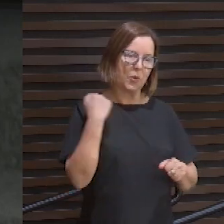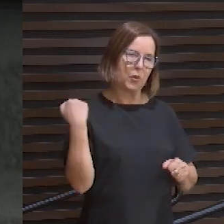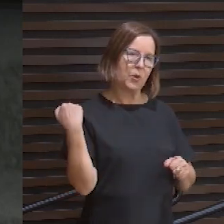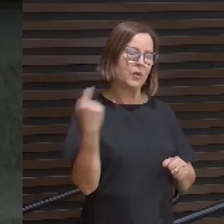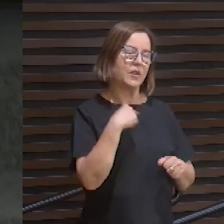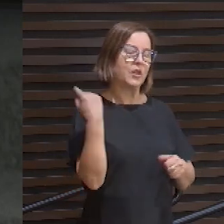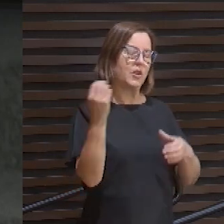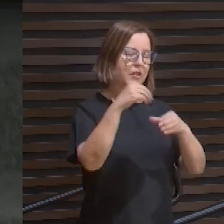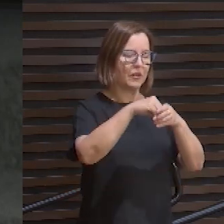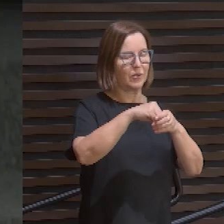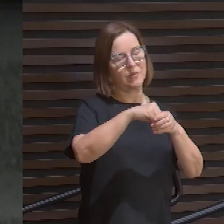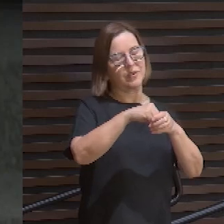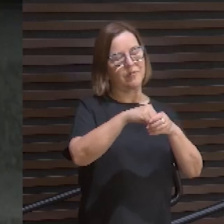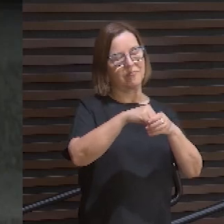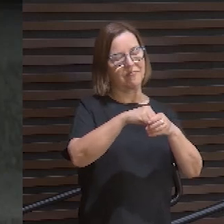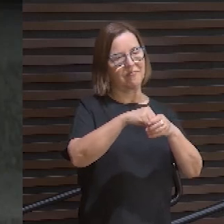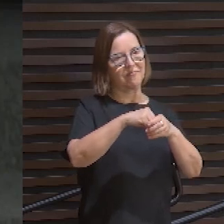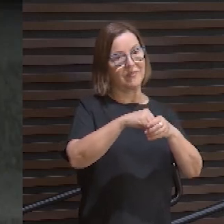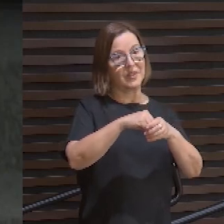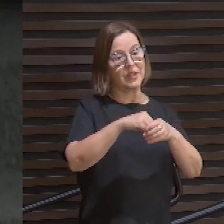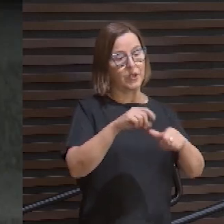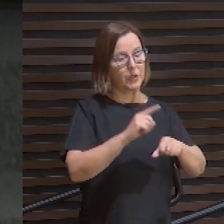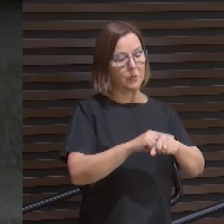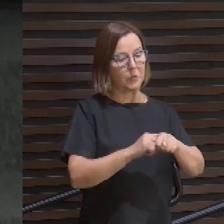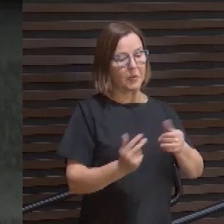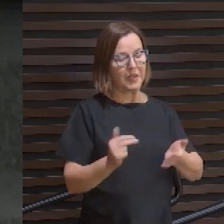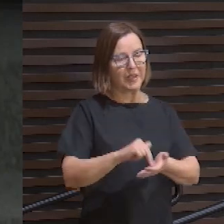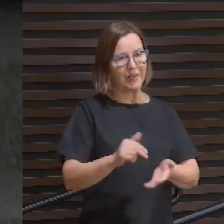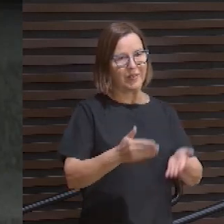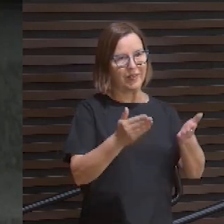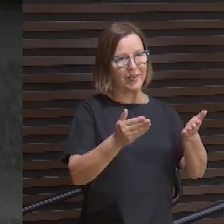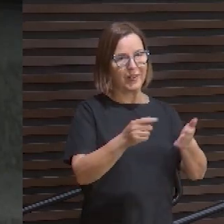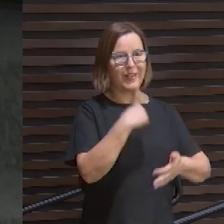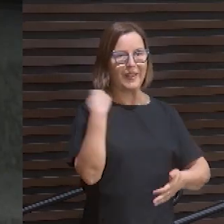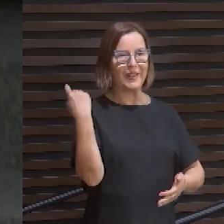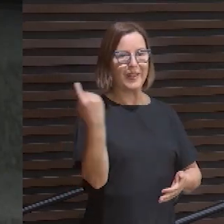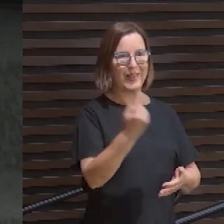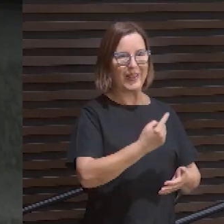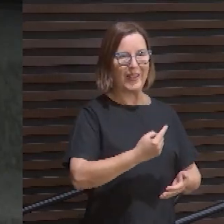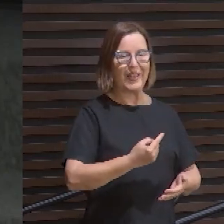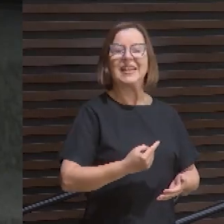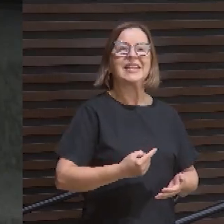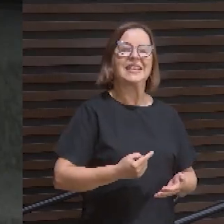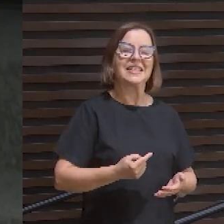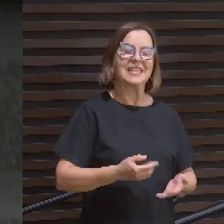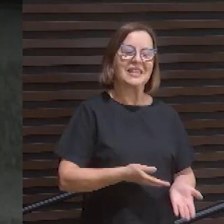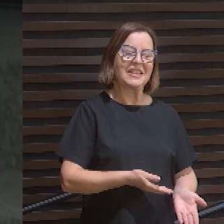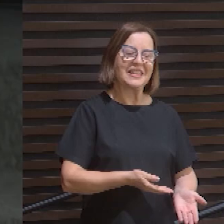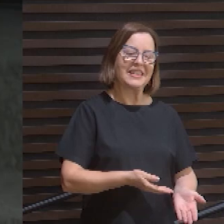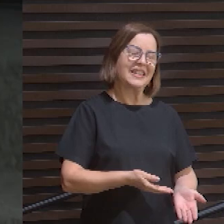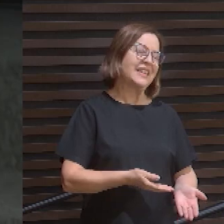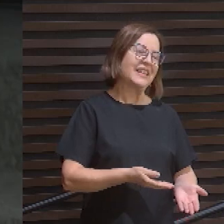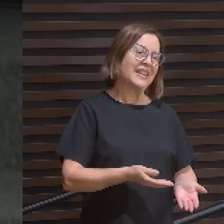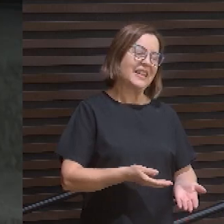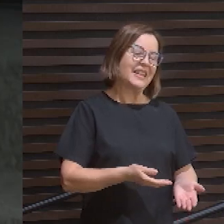e quando ele ressuscitou, fomos trazidos para uma nova vida em sua